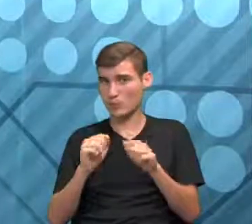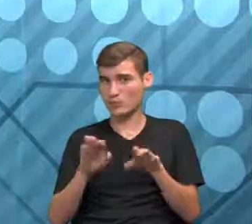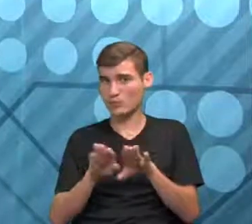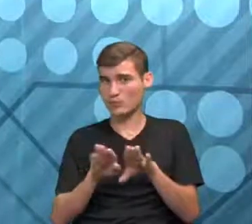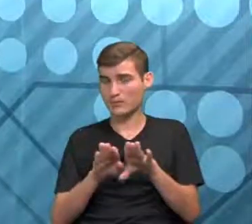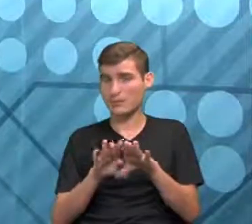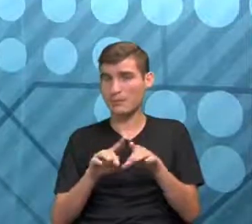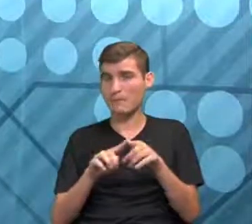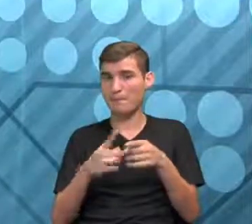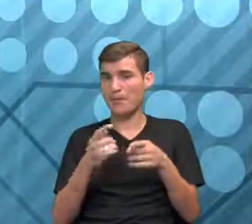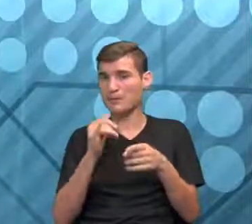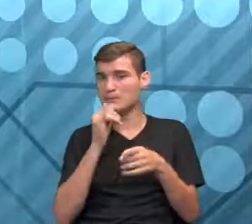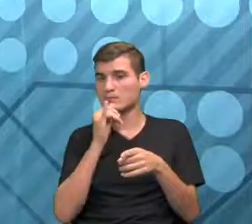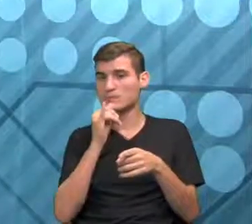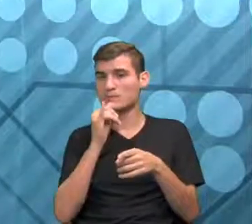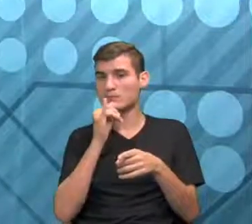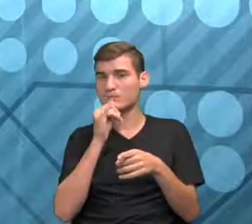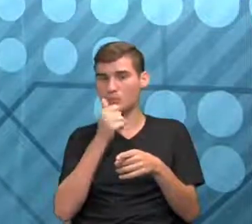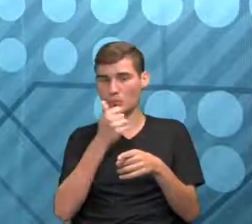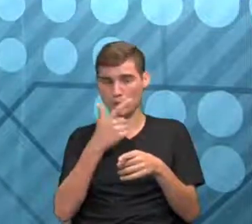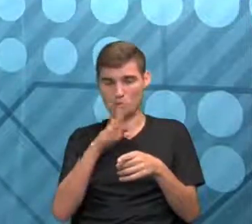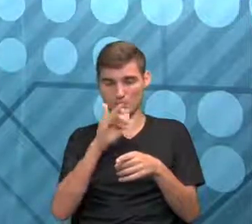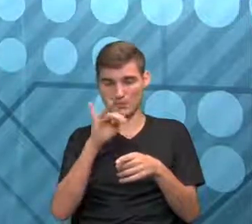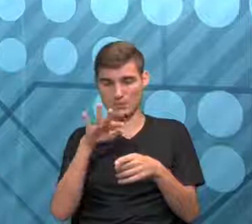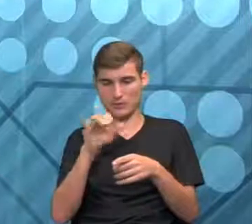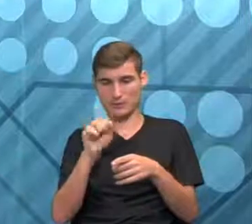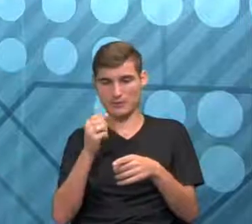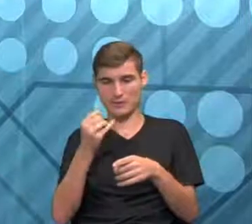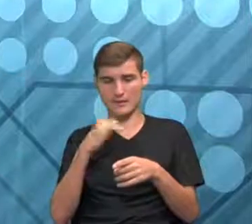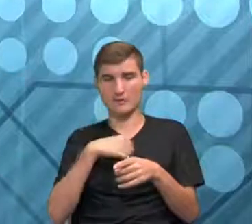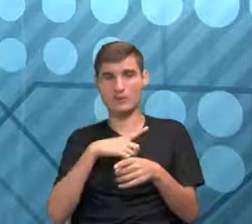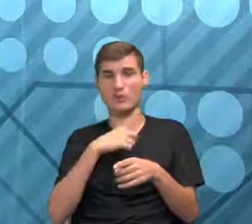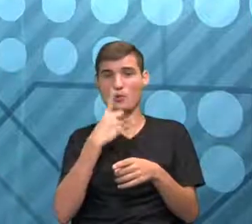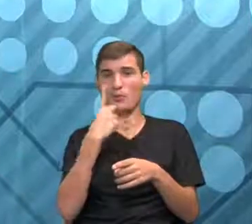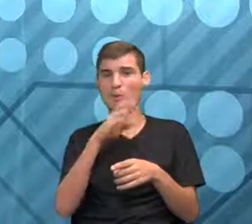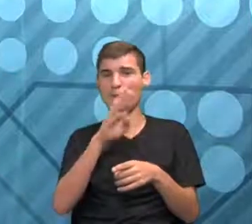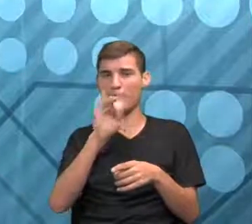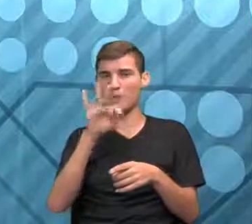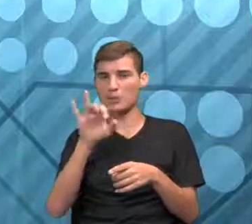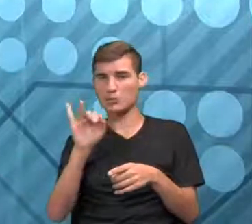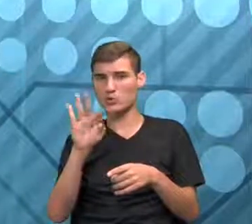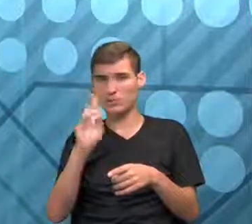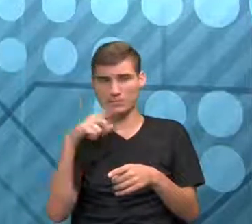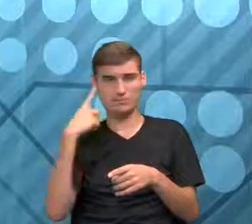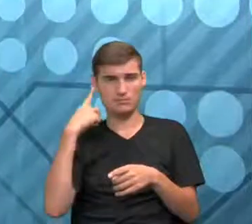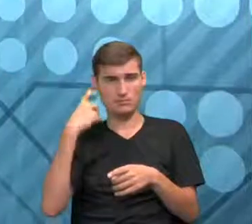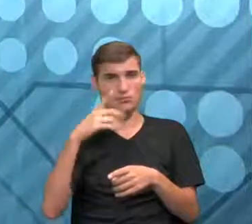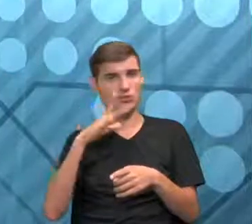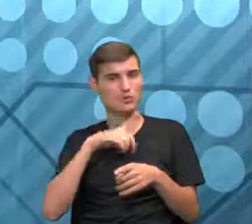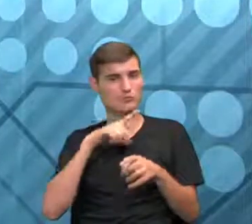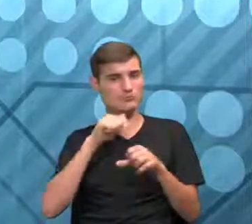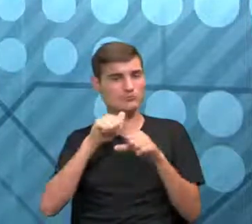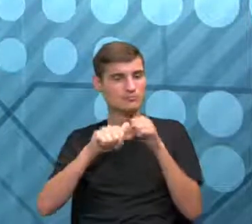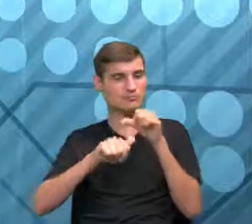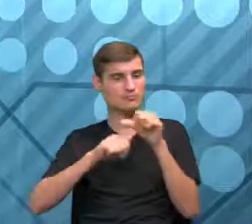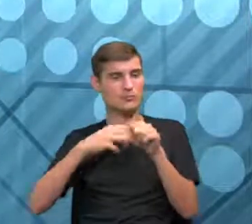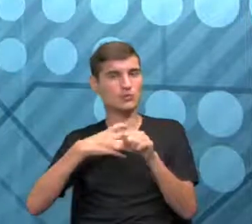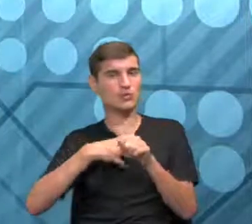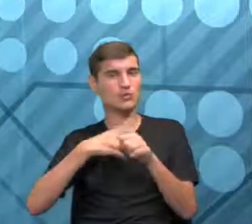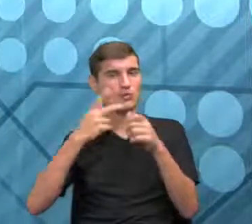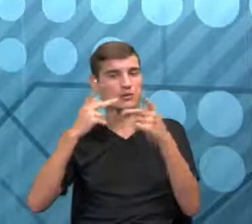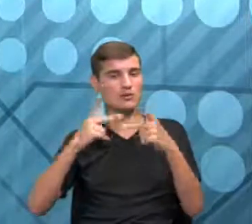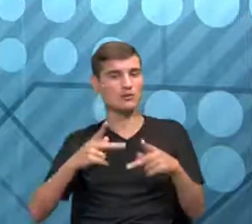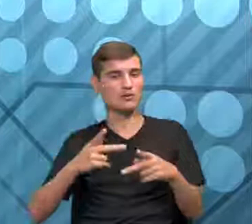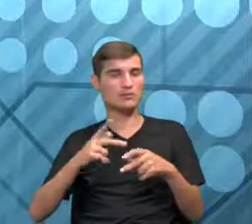Só que, digamos que nesses 12 bits, se eu tiver 1 bit de ruído, o meu detector já vai achar que é uma mudança de nível.